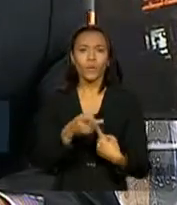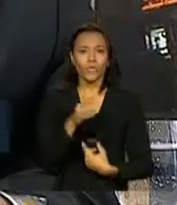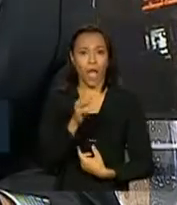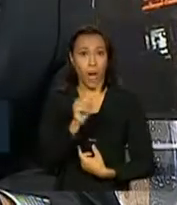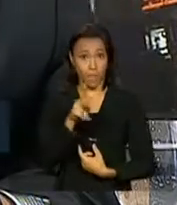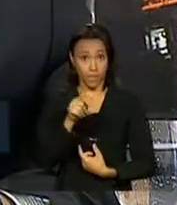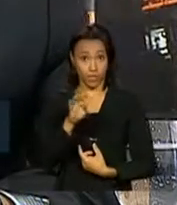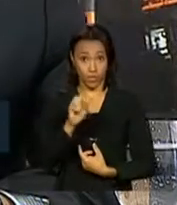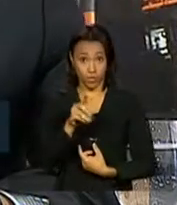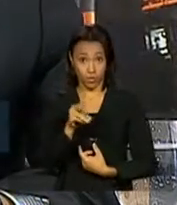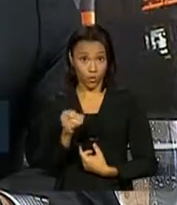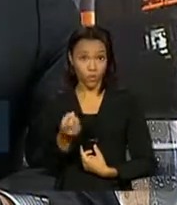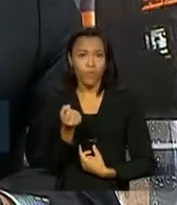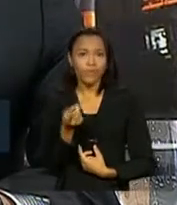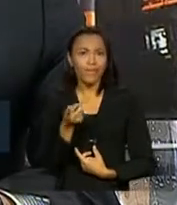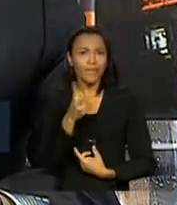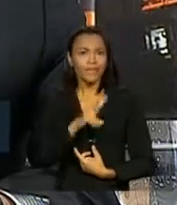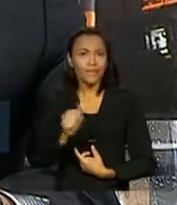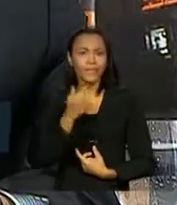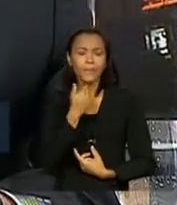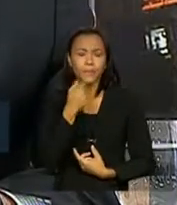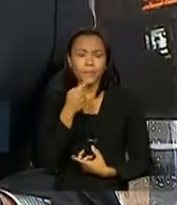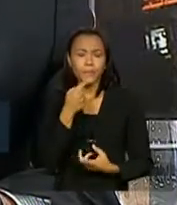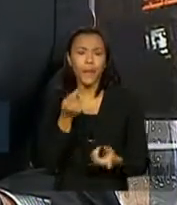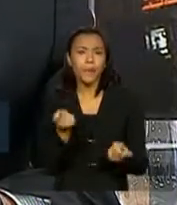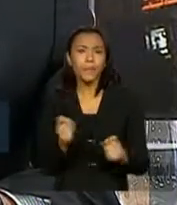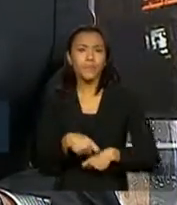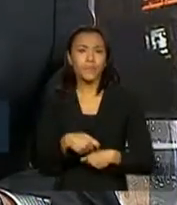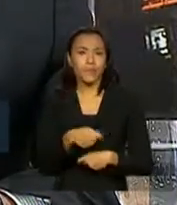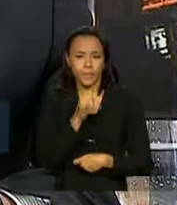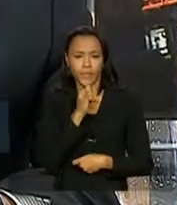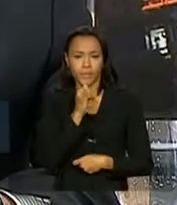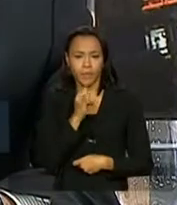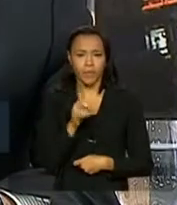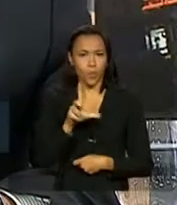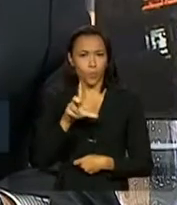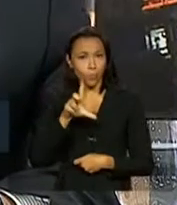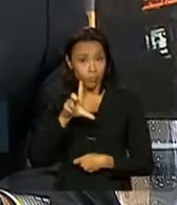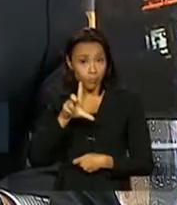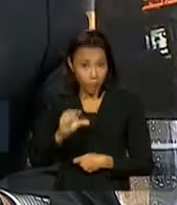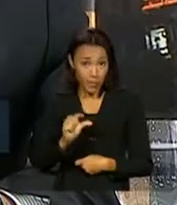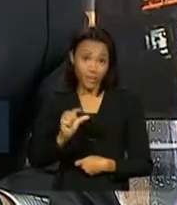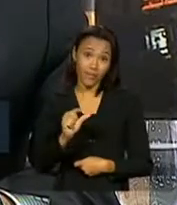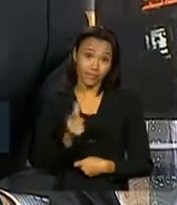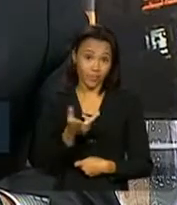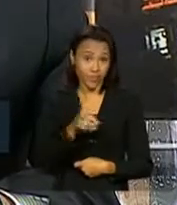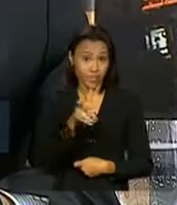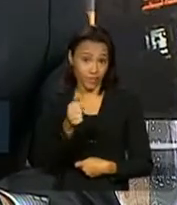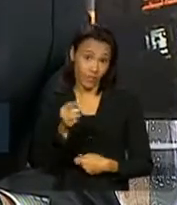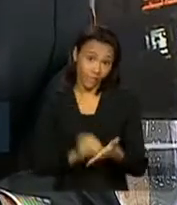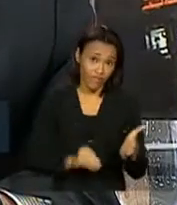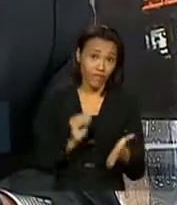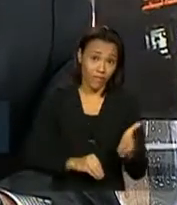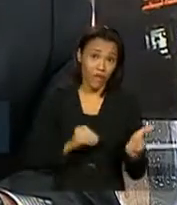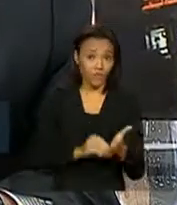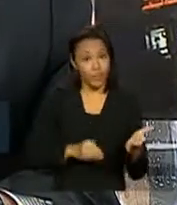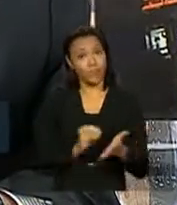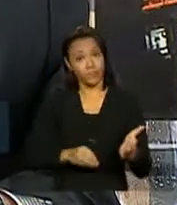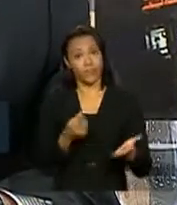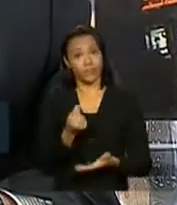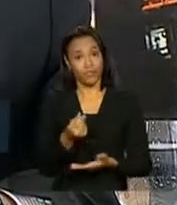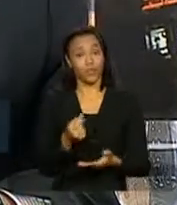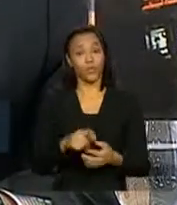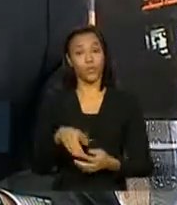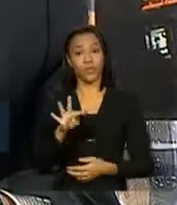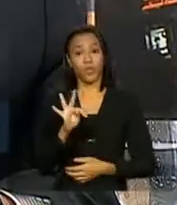nos primeiros anos, há uma possibilidade de ter, digamos, uma pequena defasagem nessa conta, como você está falando, vai faltar um pouquinho de dinheiro. Isso aí o